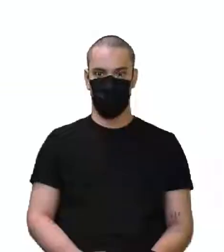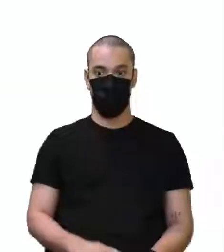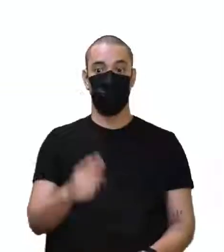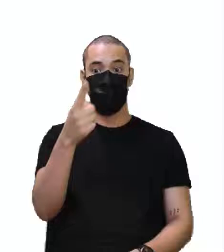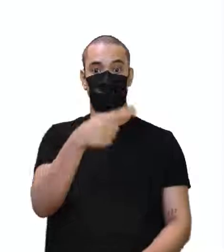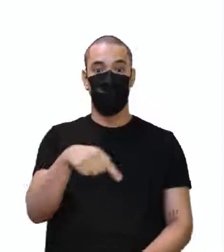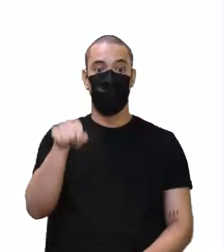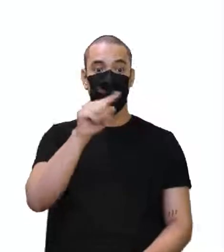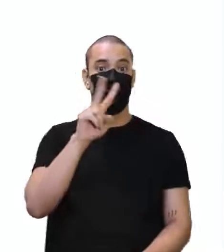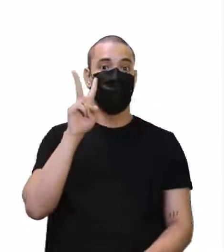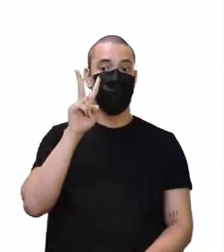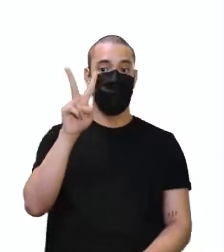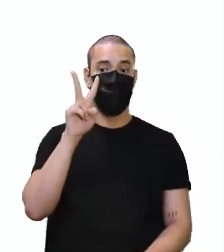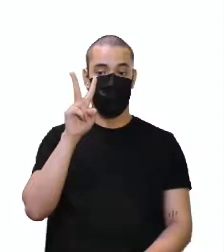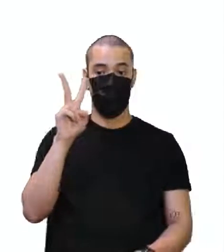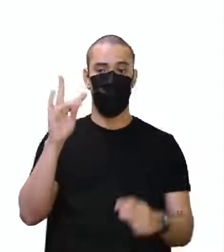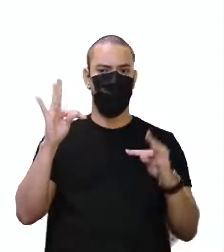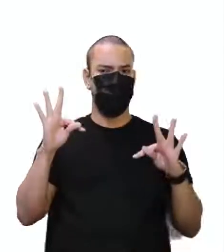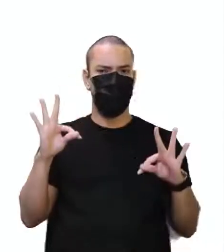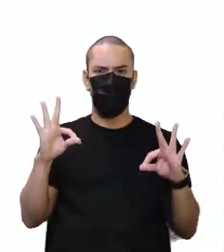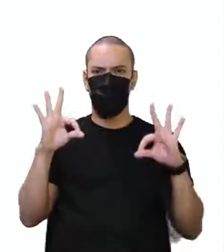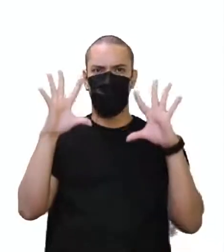que todas elas